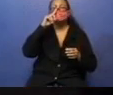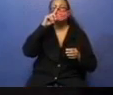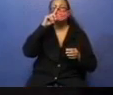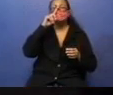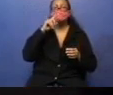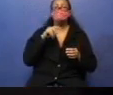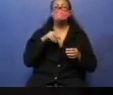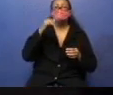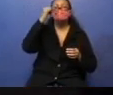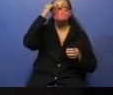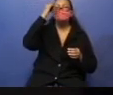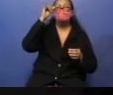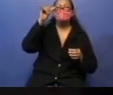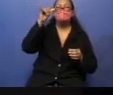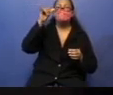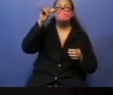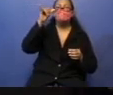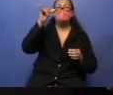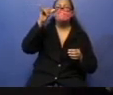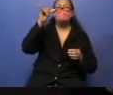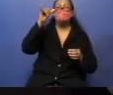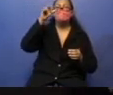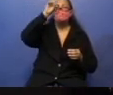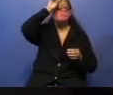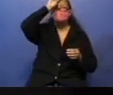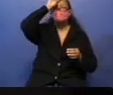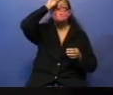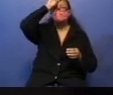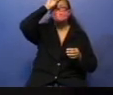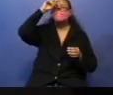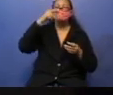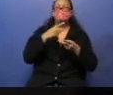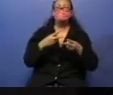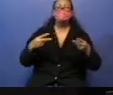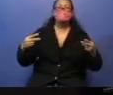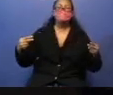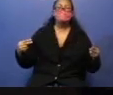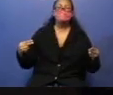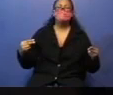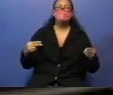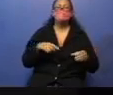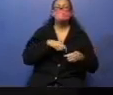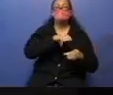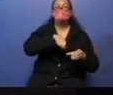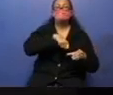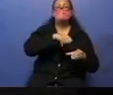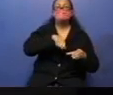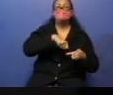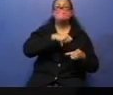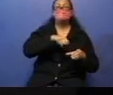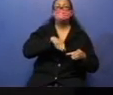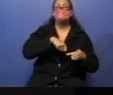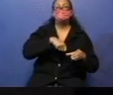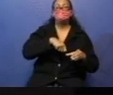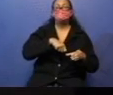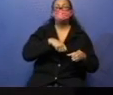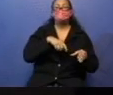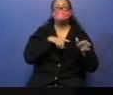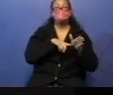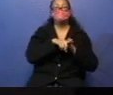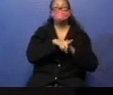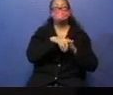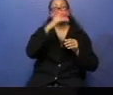para evitar a presença de pragas urbanas, como formigas, moscas, baratas na cozinha? Olha lá, você está perguntando para a